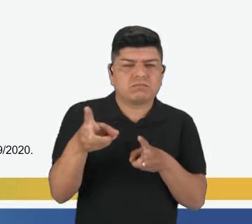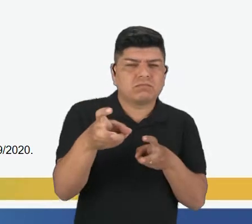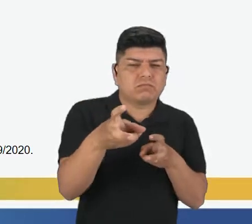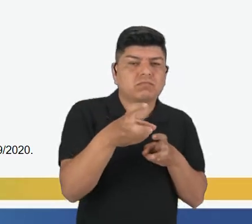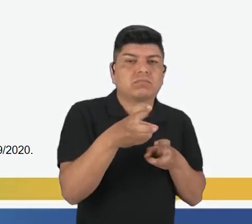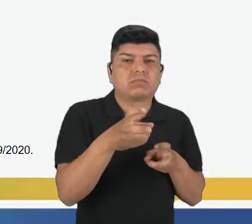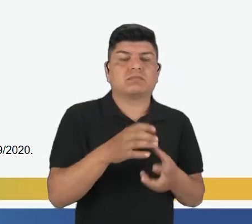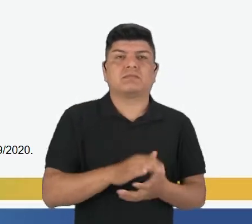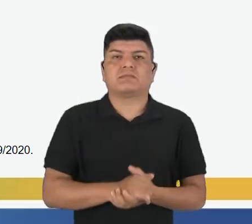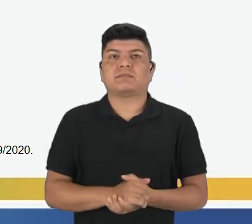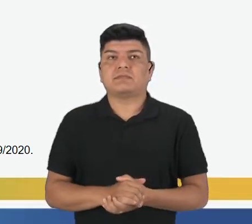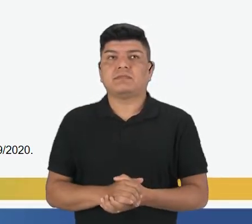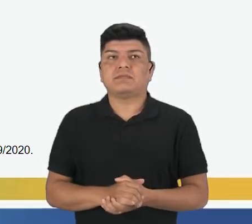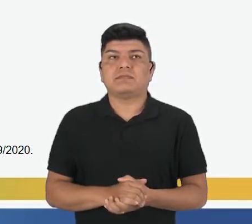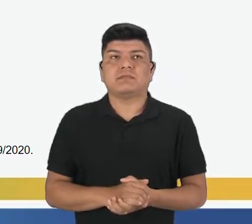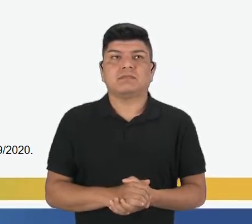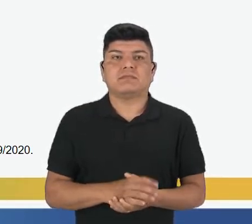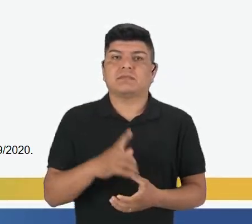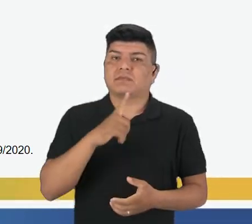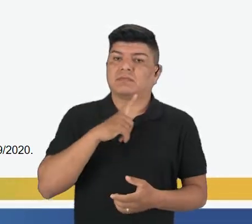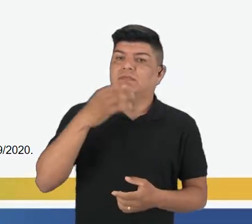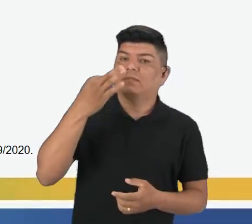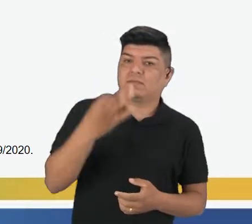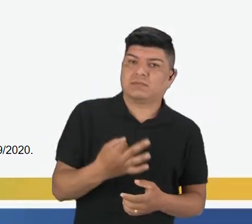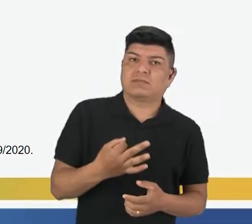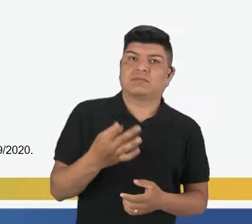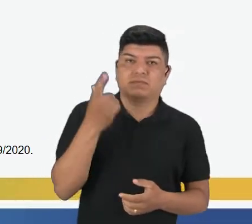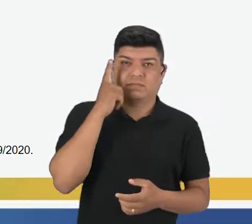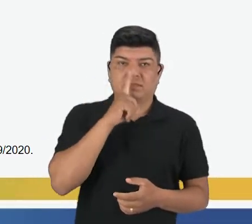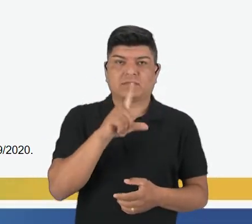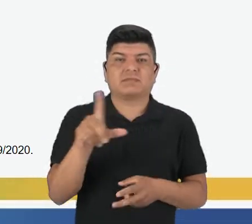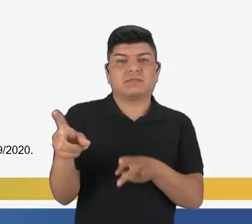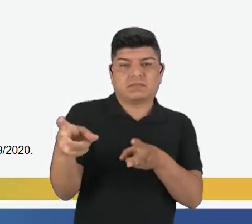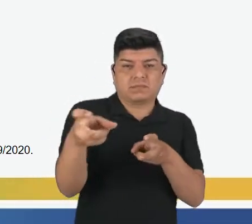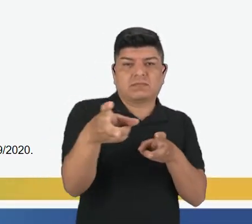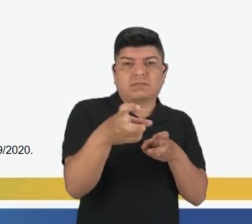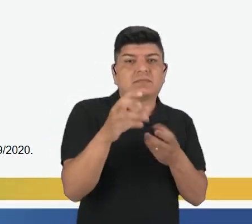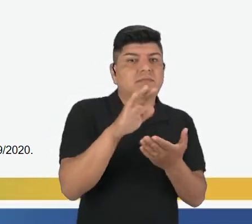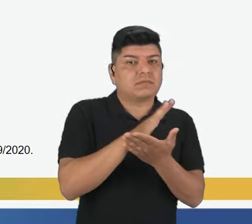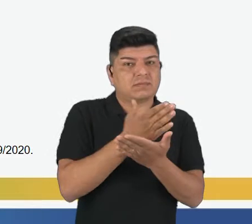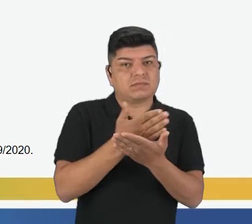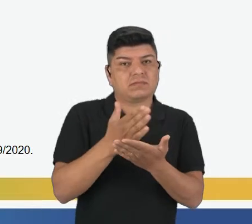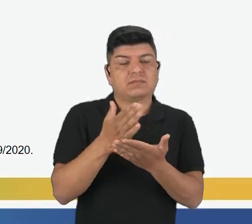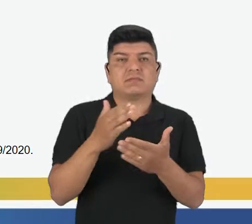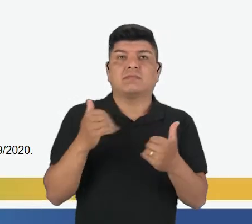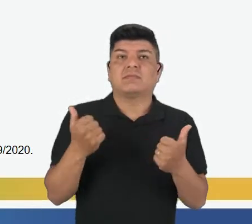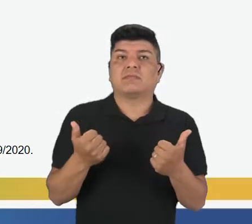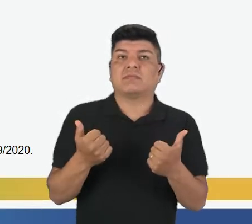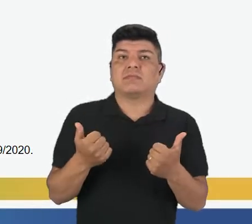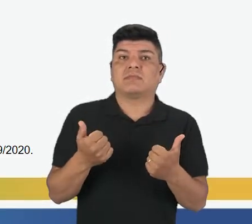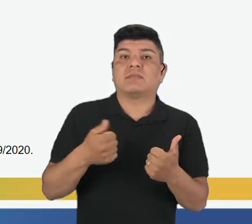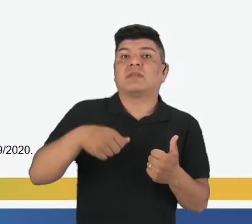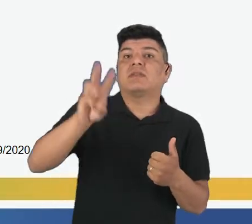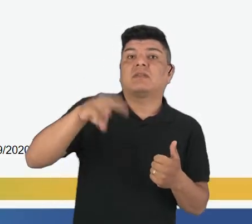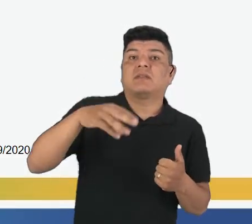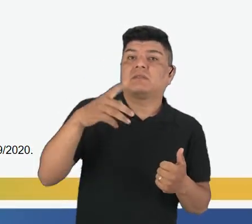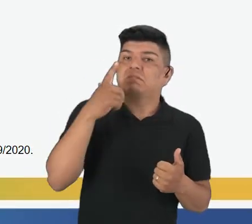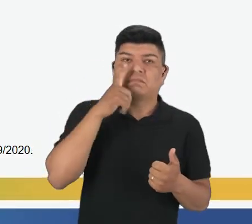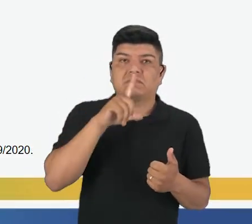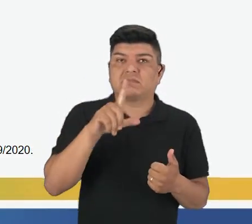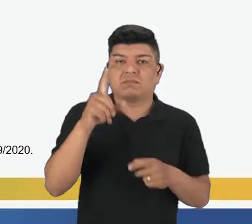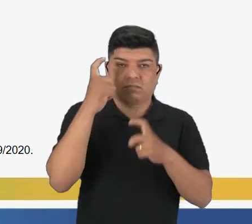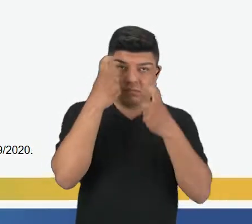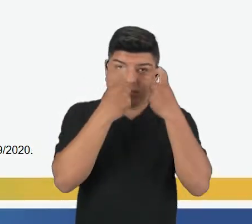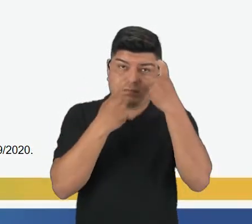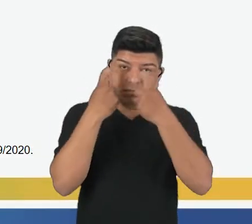identificar? Eu tenho certeza que você conseguiu identificar algumas, né? Mas quem não conseguiu, não se preocupe,